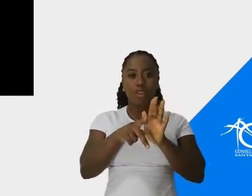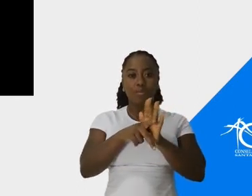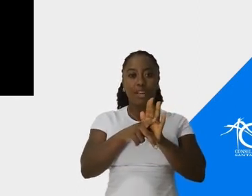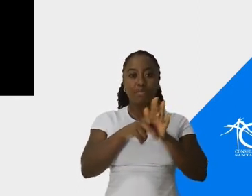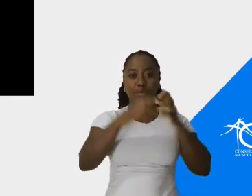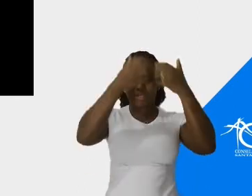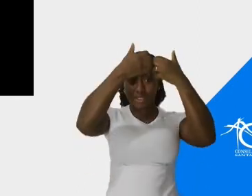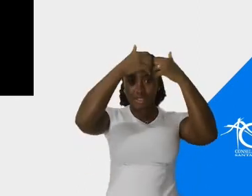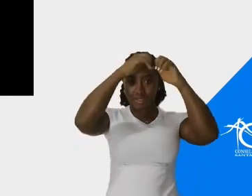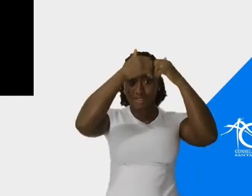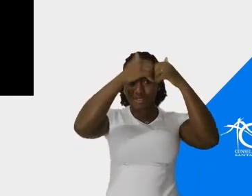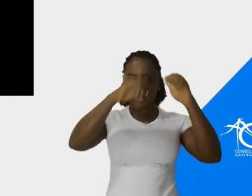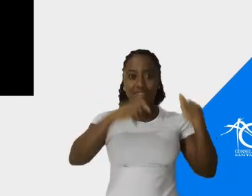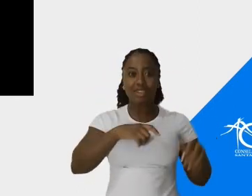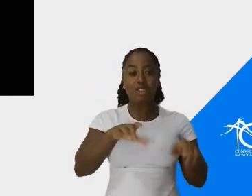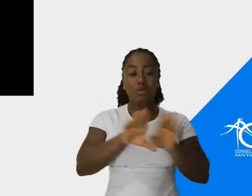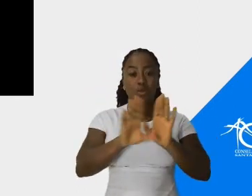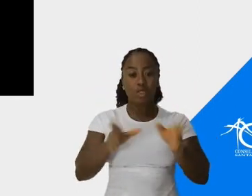forma bem simples,